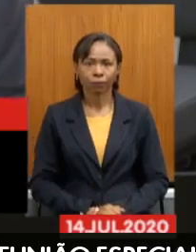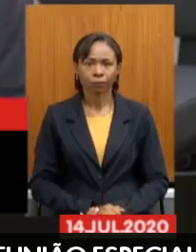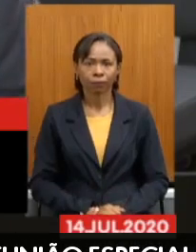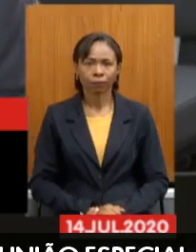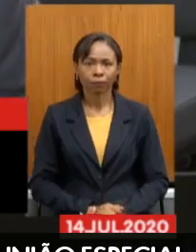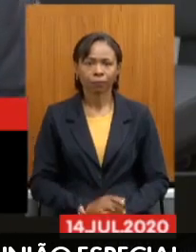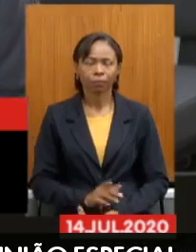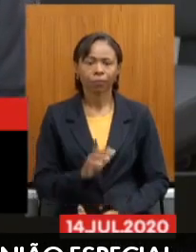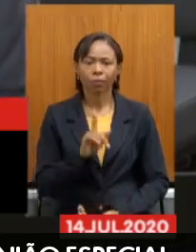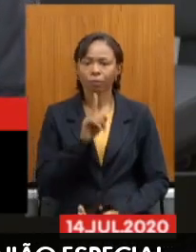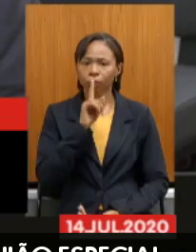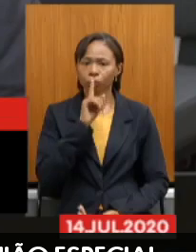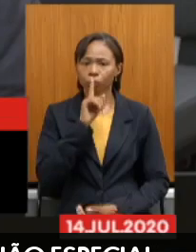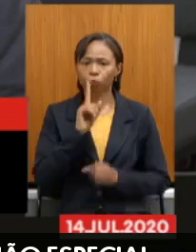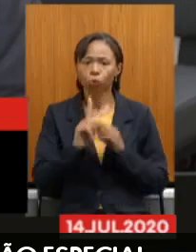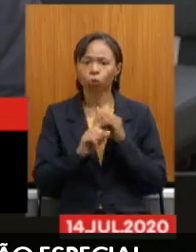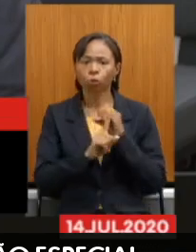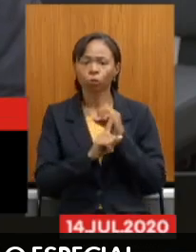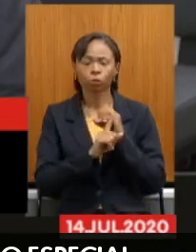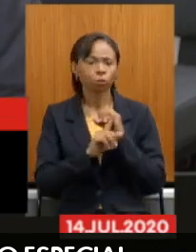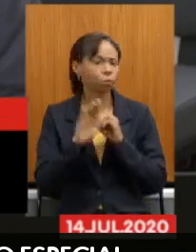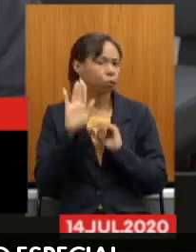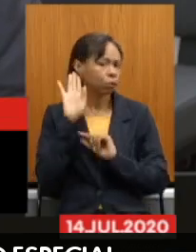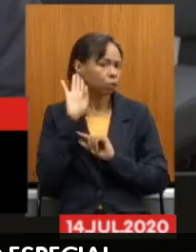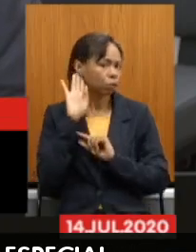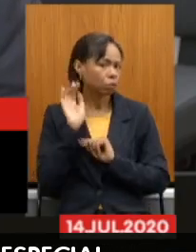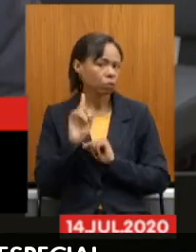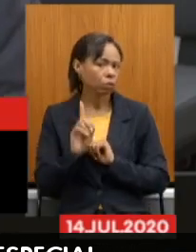Está mudo, Luiz Antônio, não estamos lhe ouvindo.